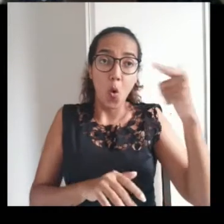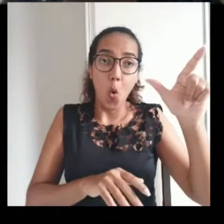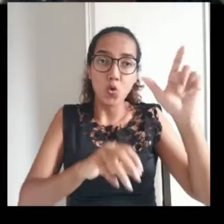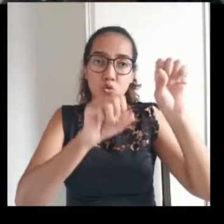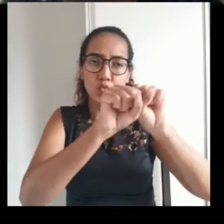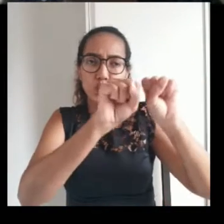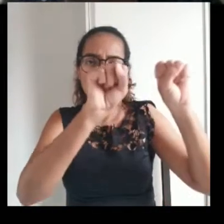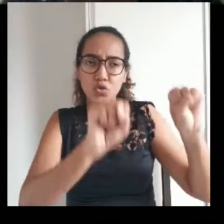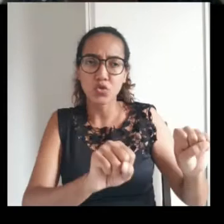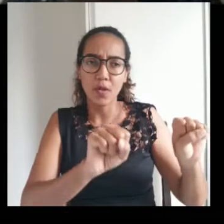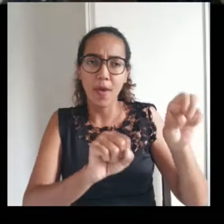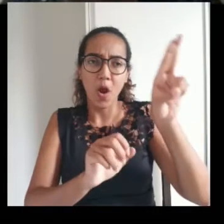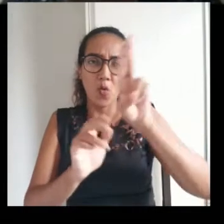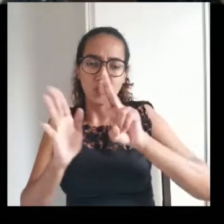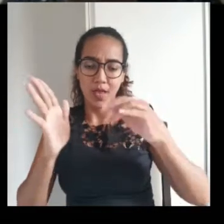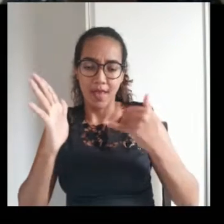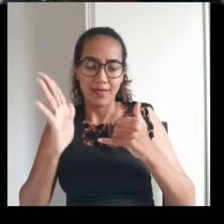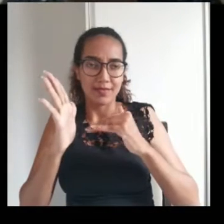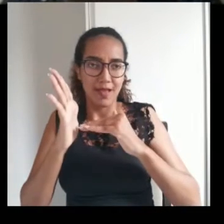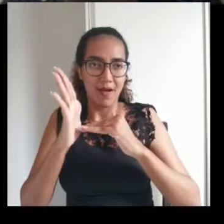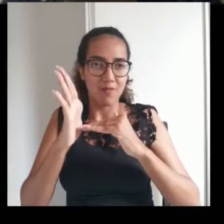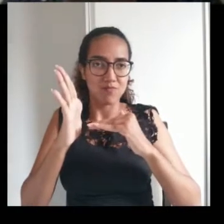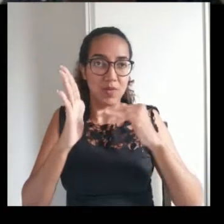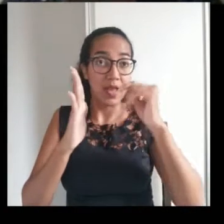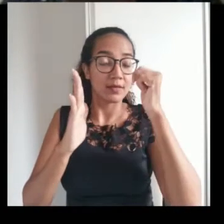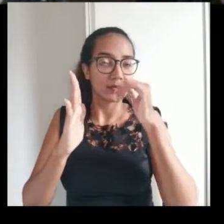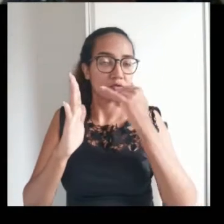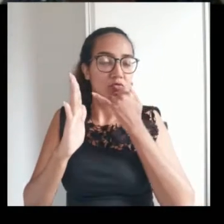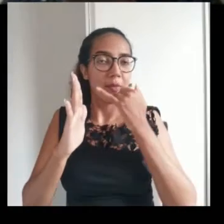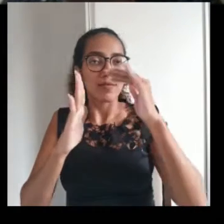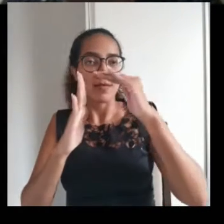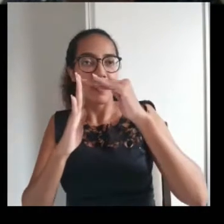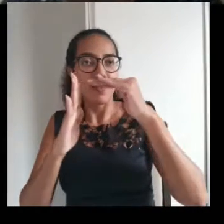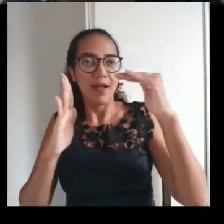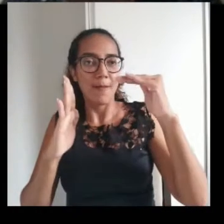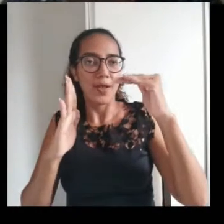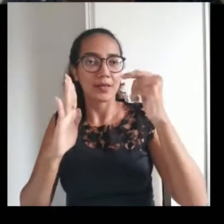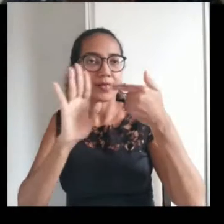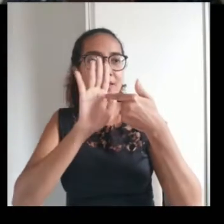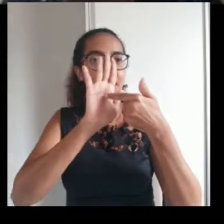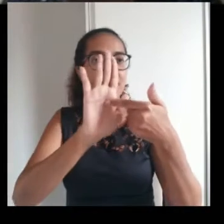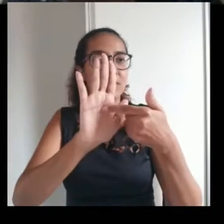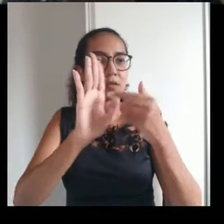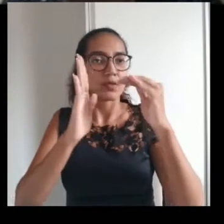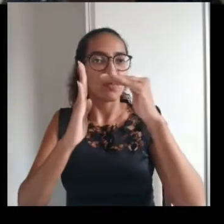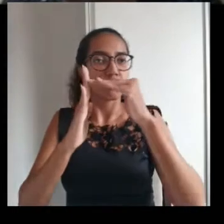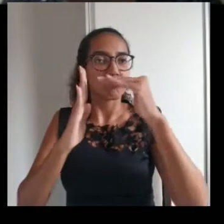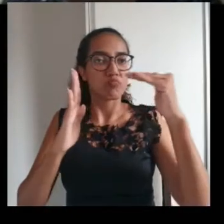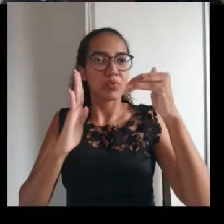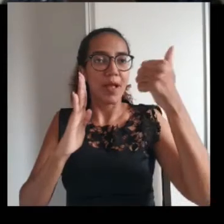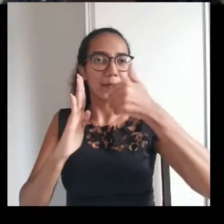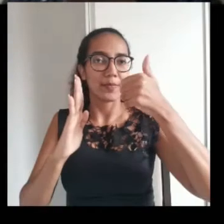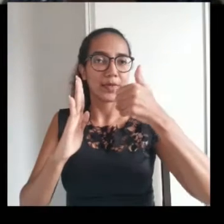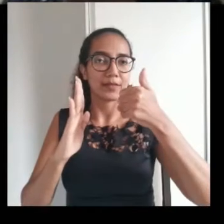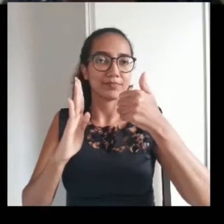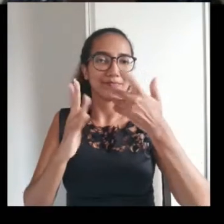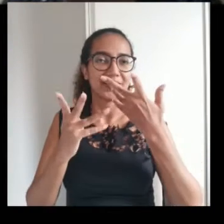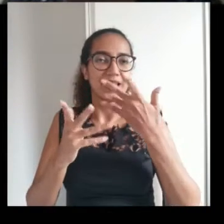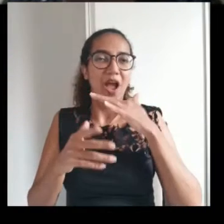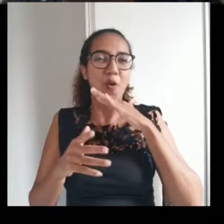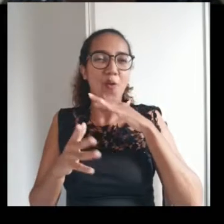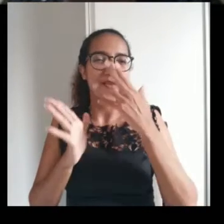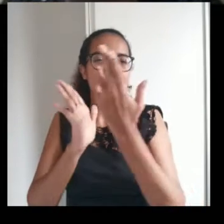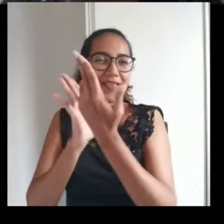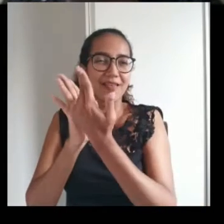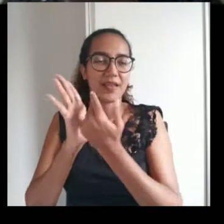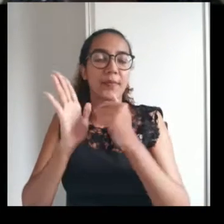aqui que essa camada de apresentação ela é acessada através de um celular, tá? Não sabendo desenhar aqui direito não, mas imagine que aqui